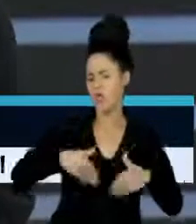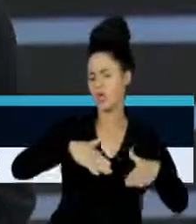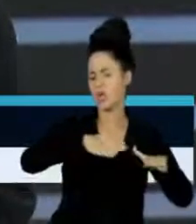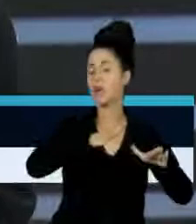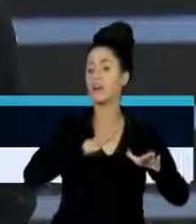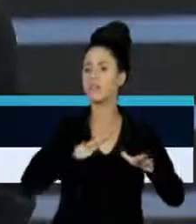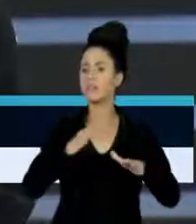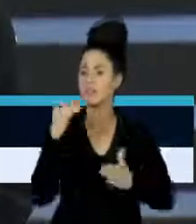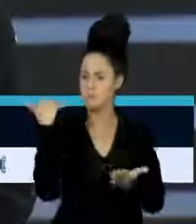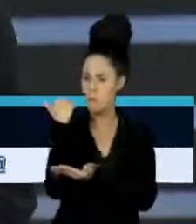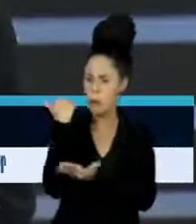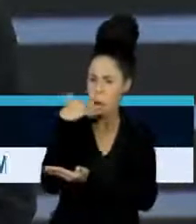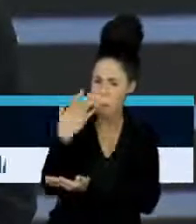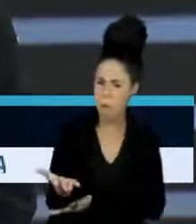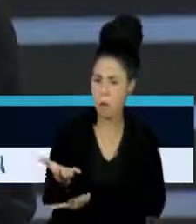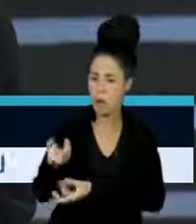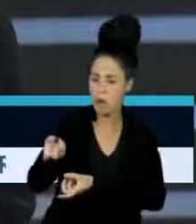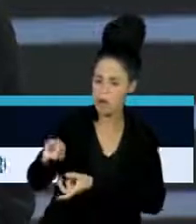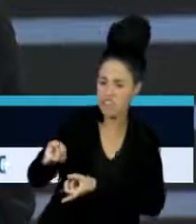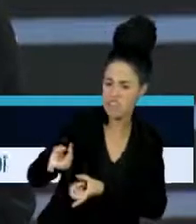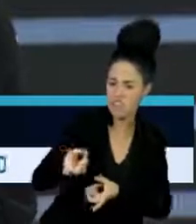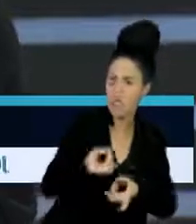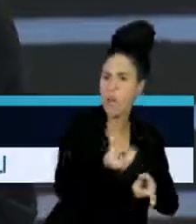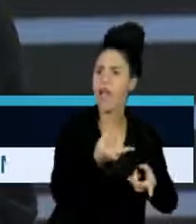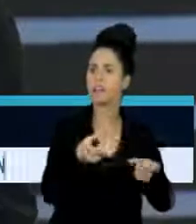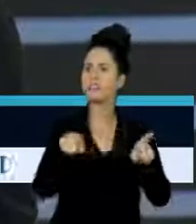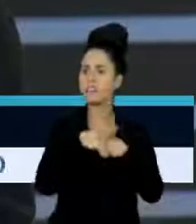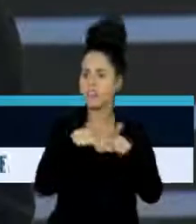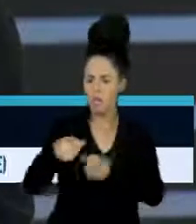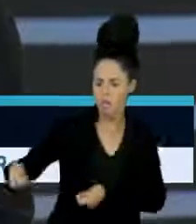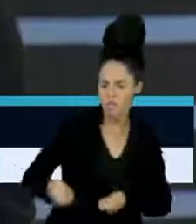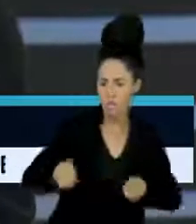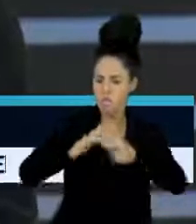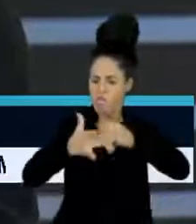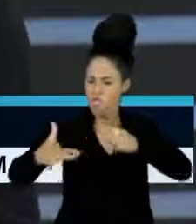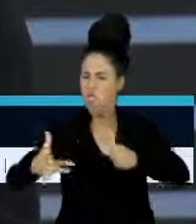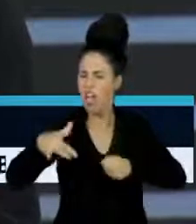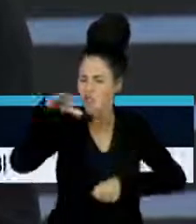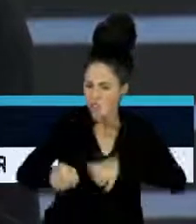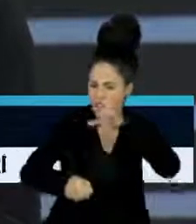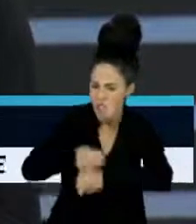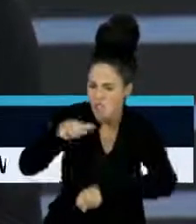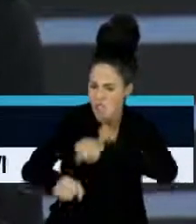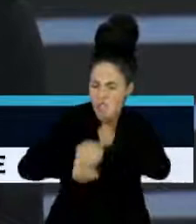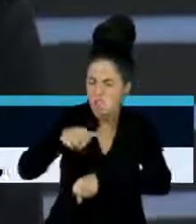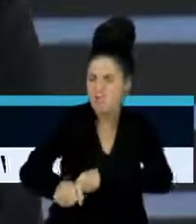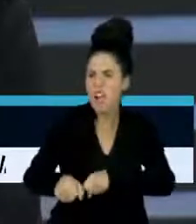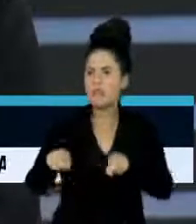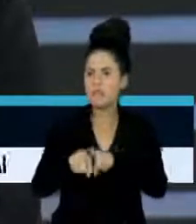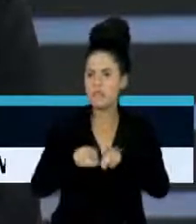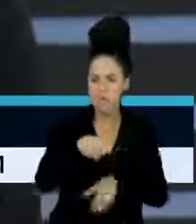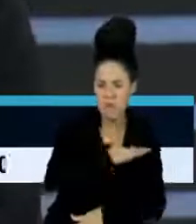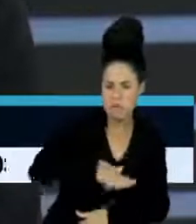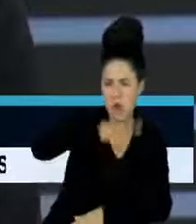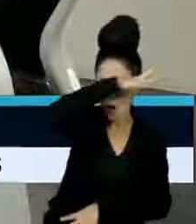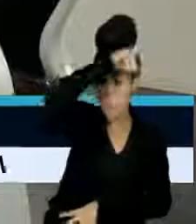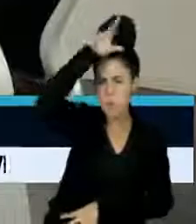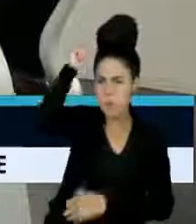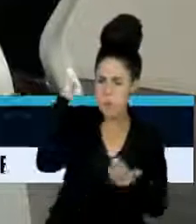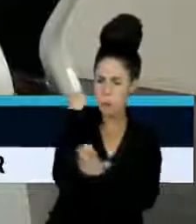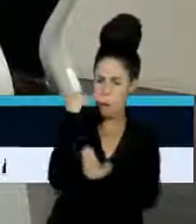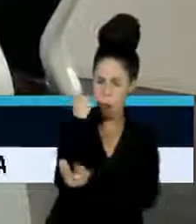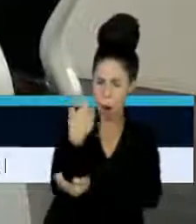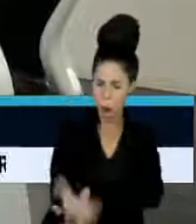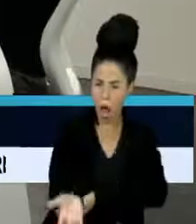Os madeireiros ilegais, os garimpeiros ilegais, a criminalidade que floresce na Amazônia e no desmatamento da Amazônia